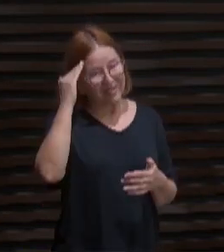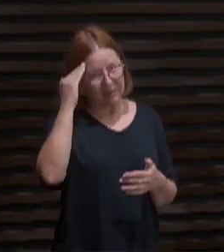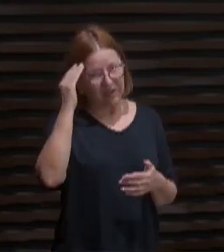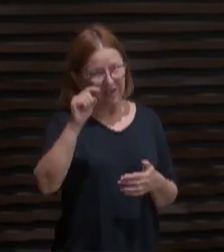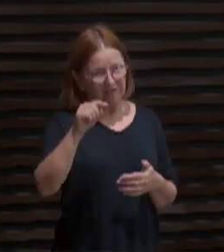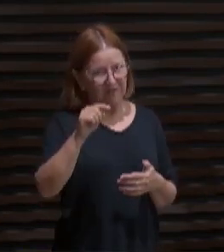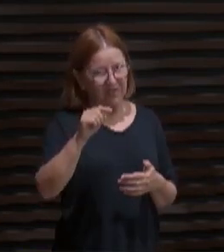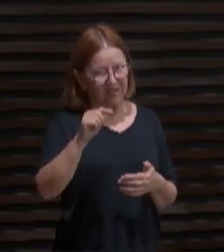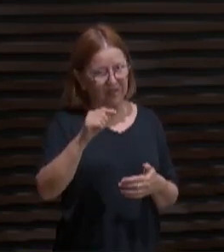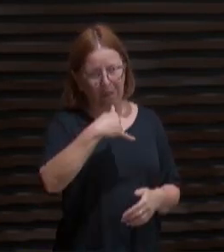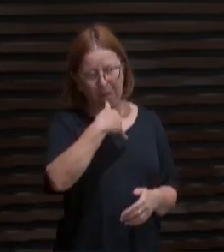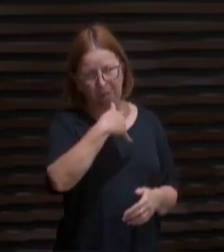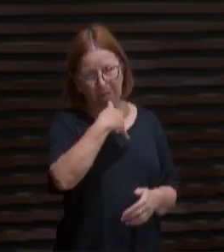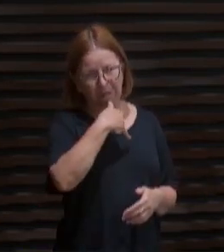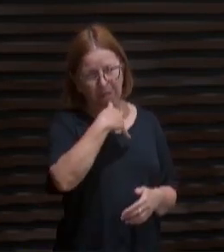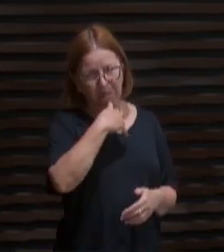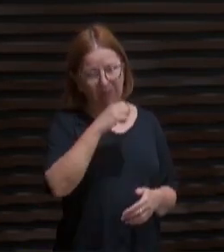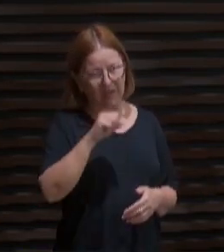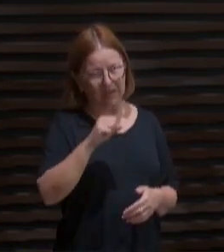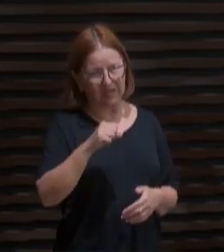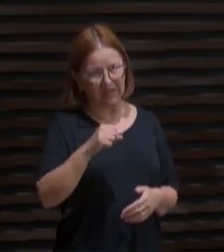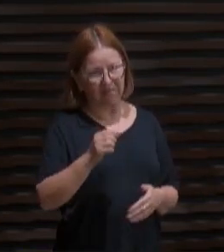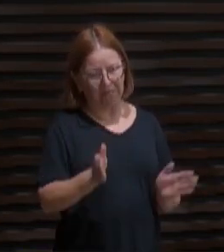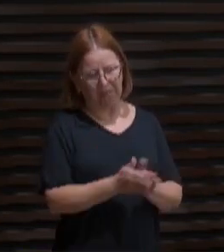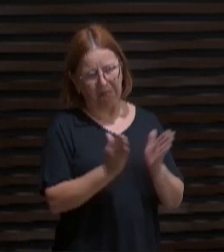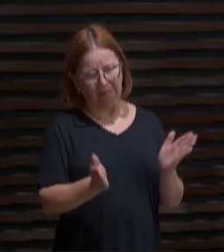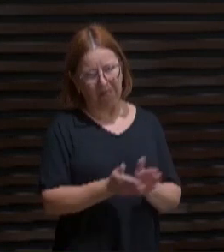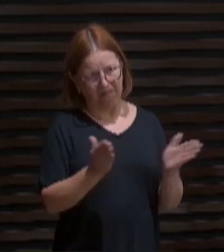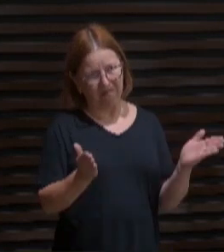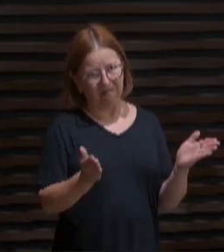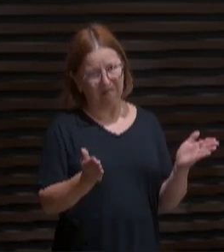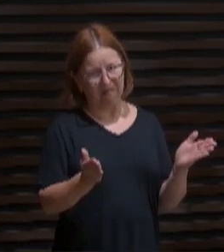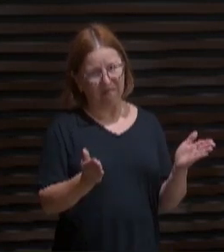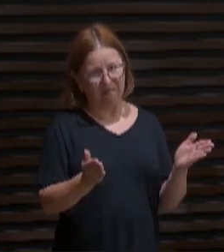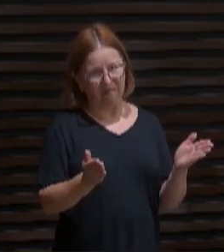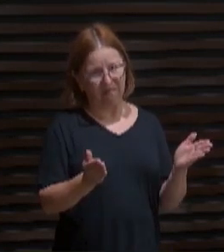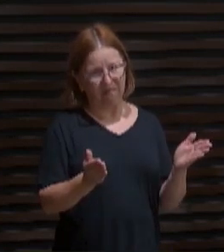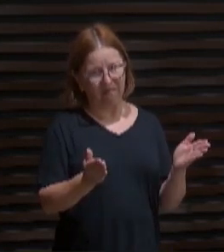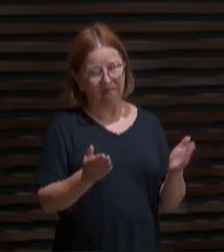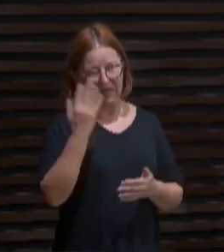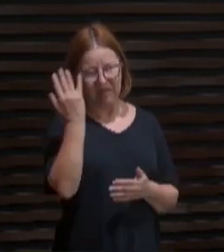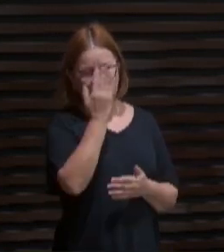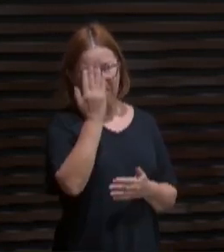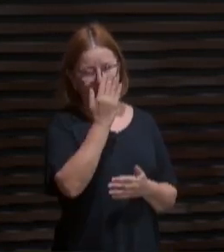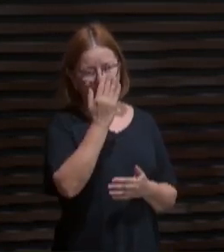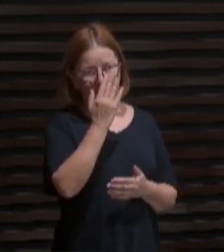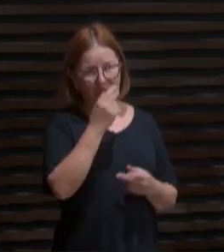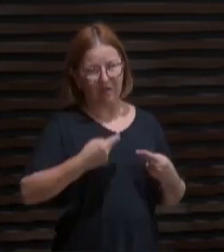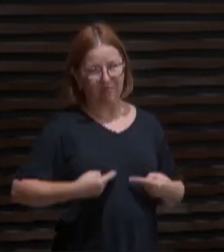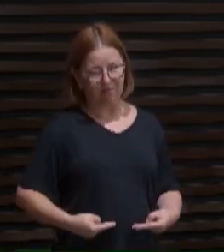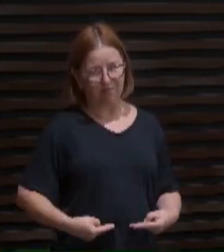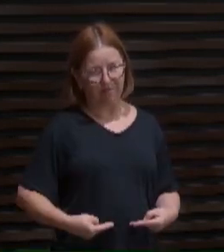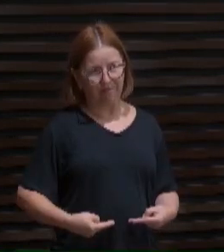és um infeliz, sim, miserável, pobre, cego e nu.